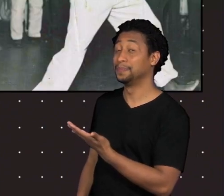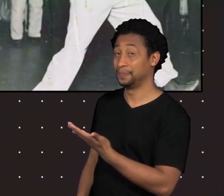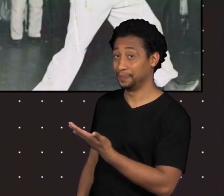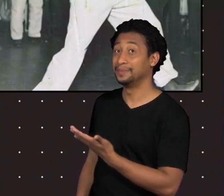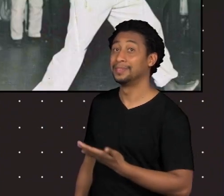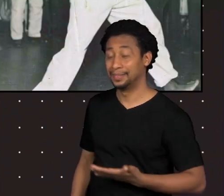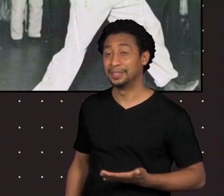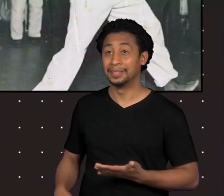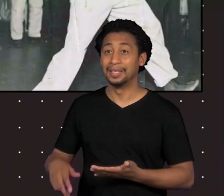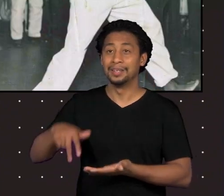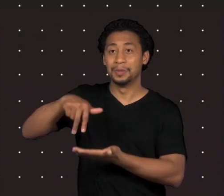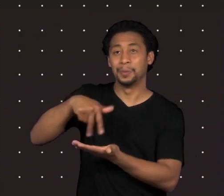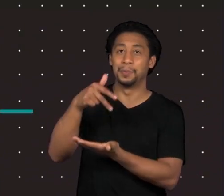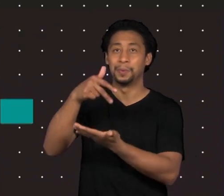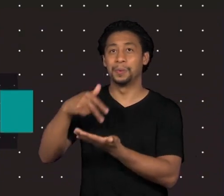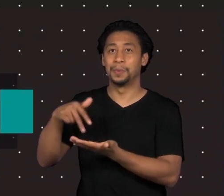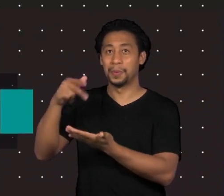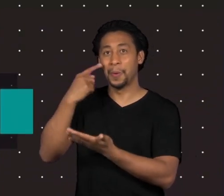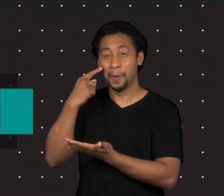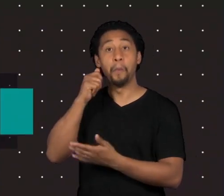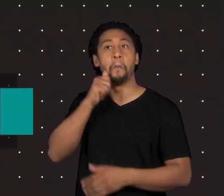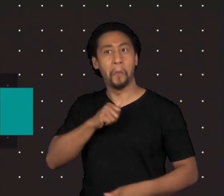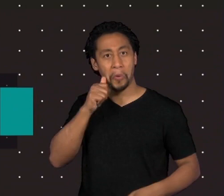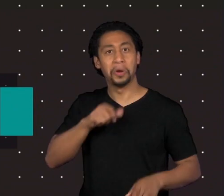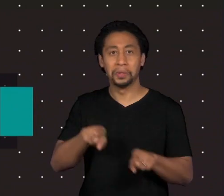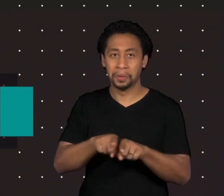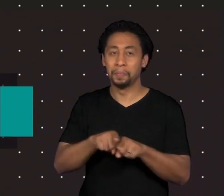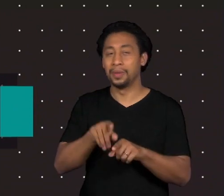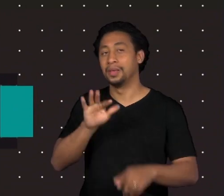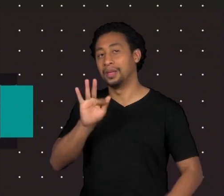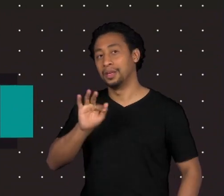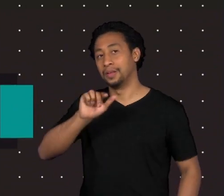tem tem a flaira que é uma